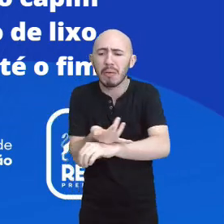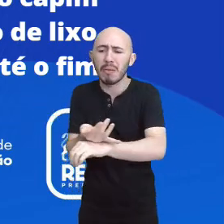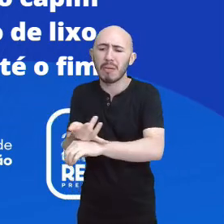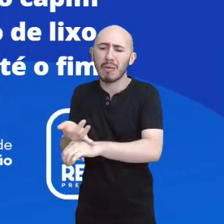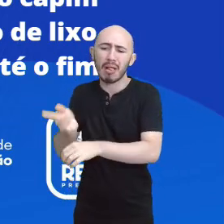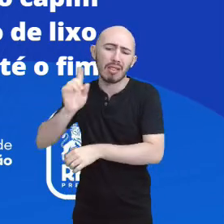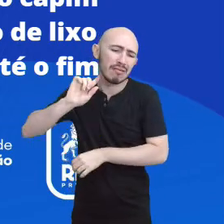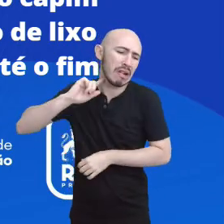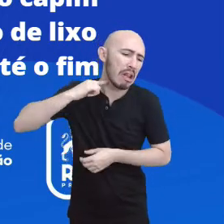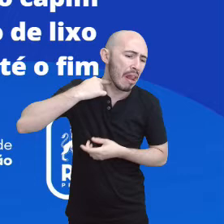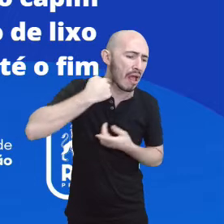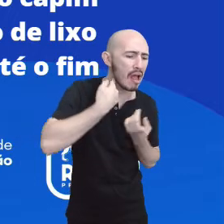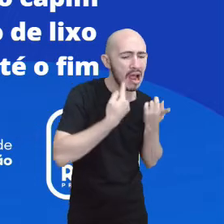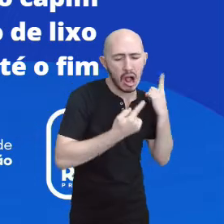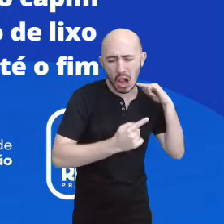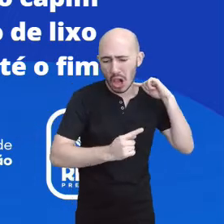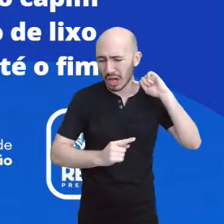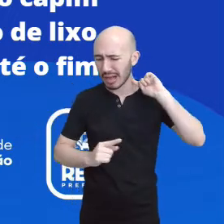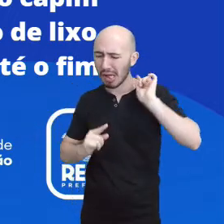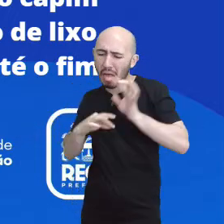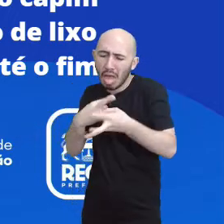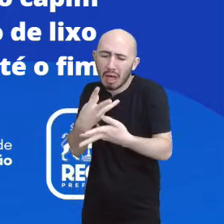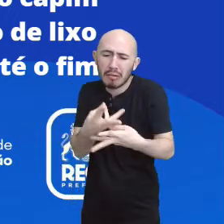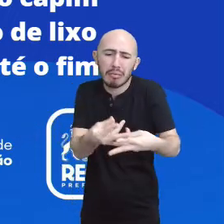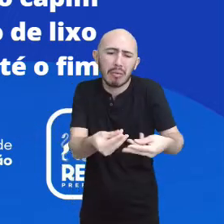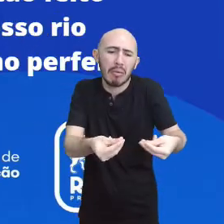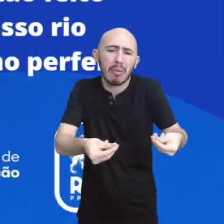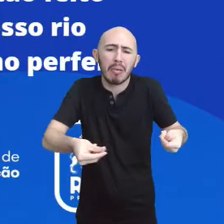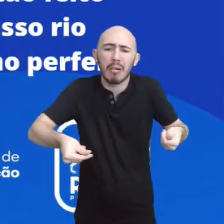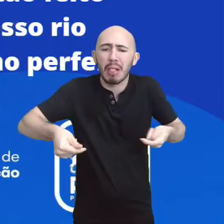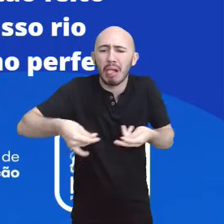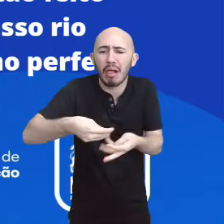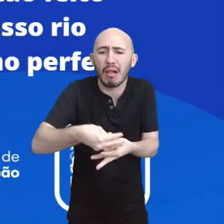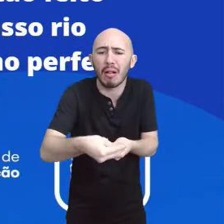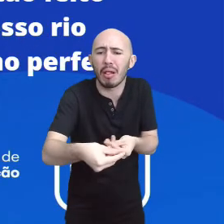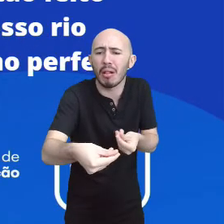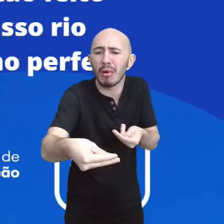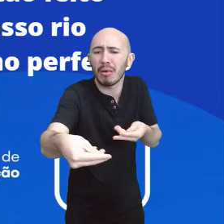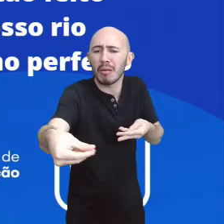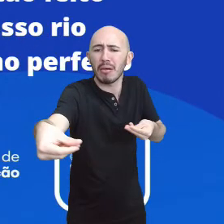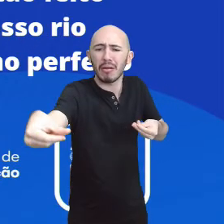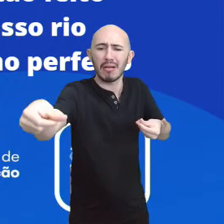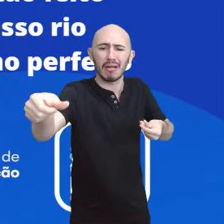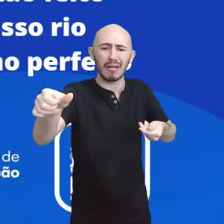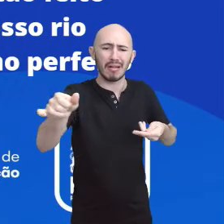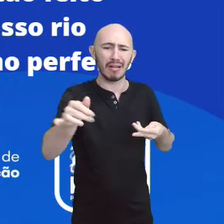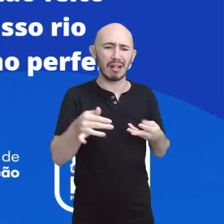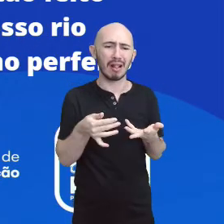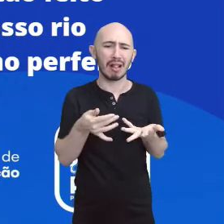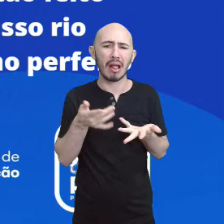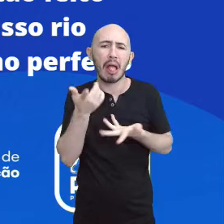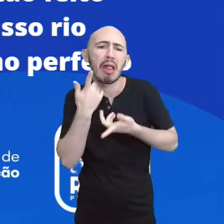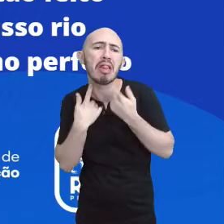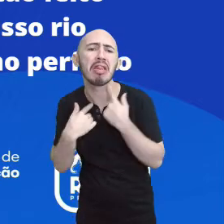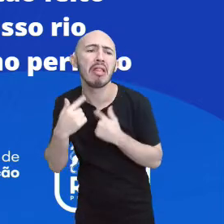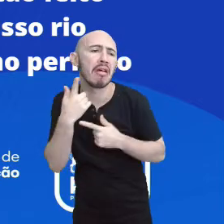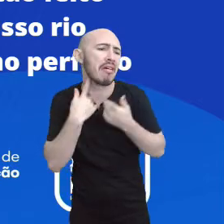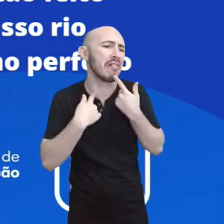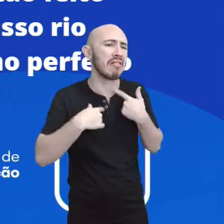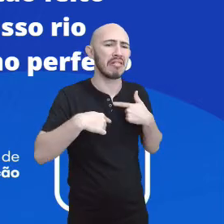de lixo e de esgoto até o fim. É ambição e